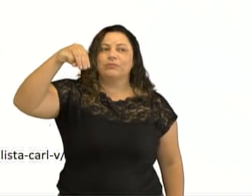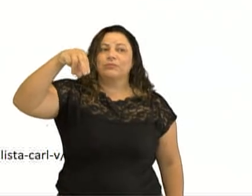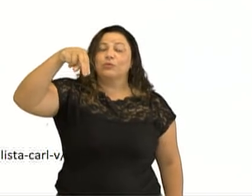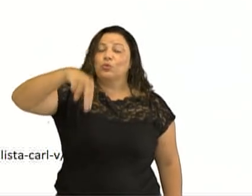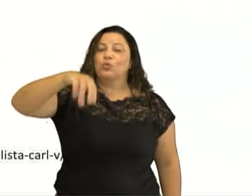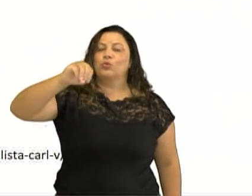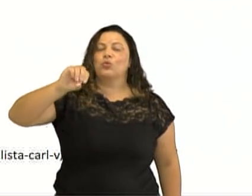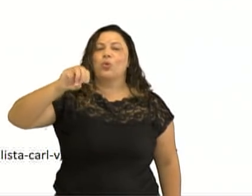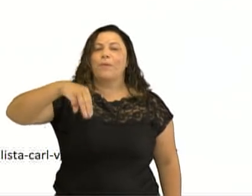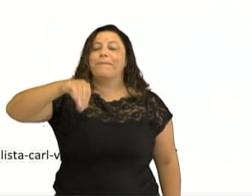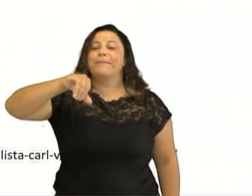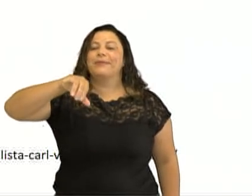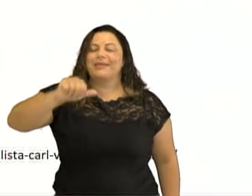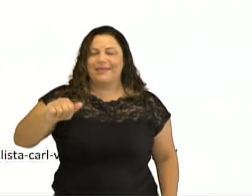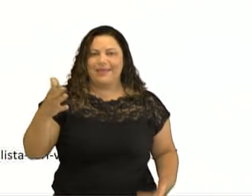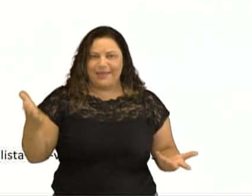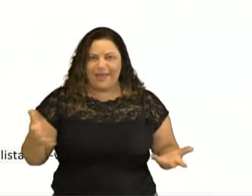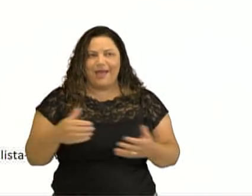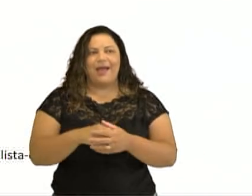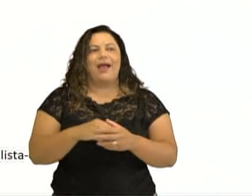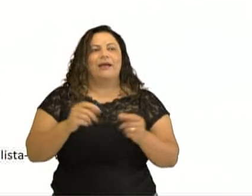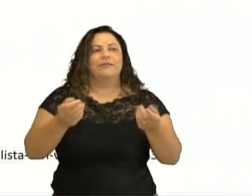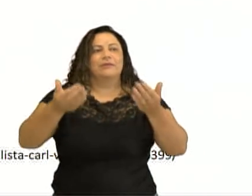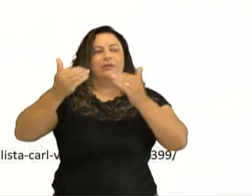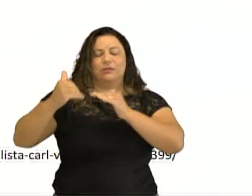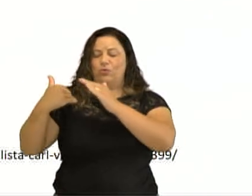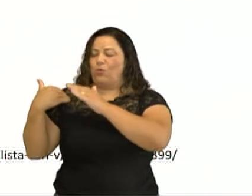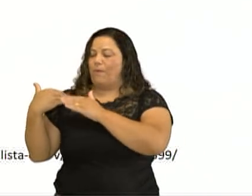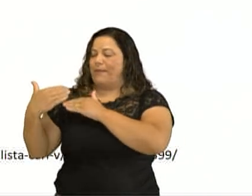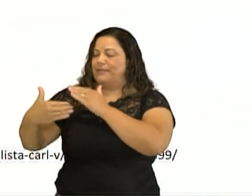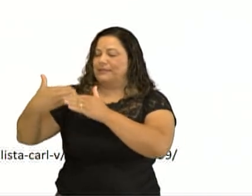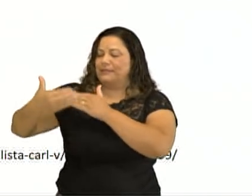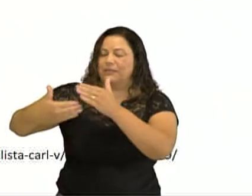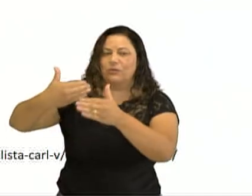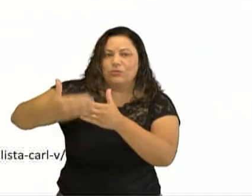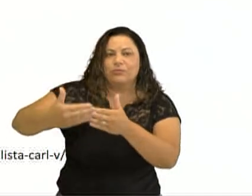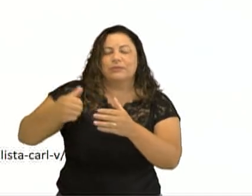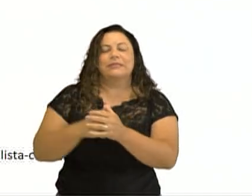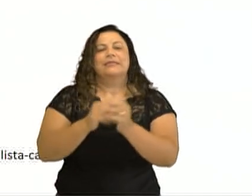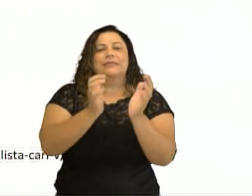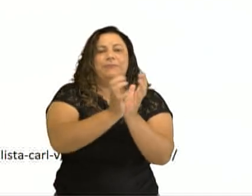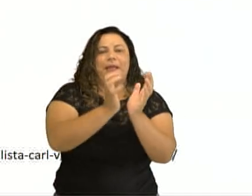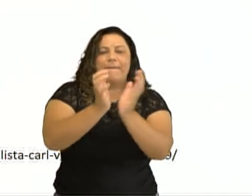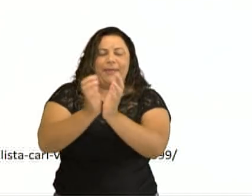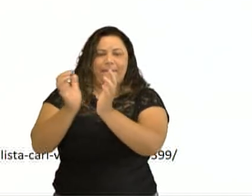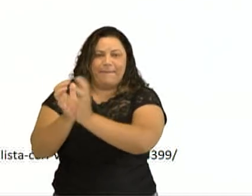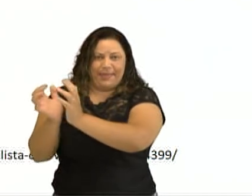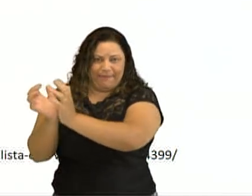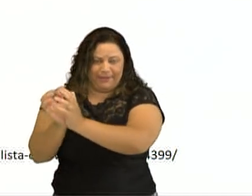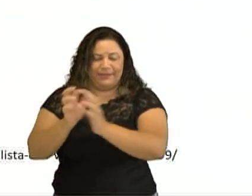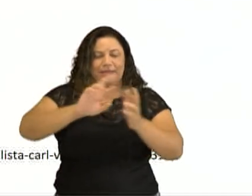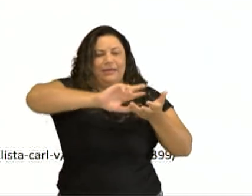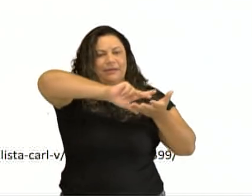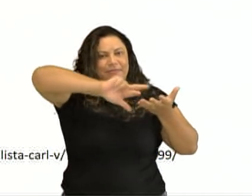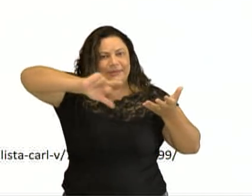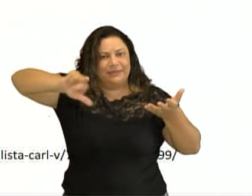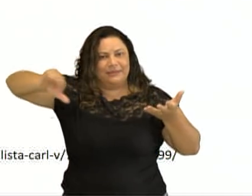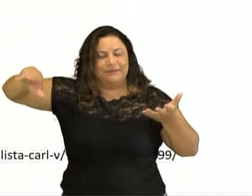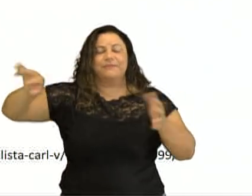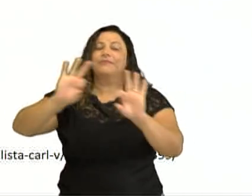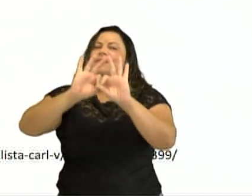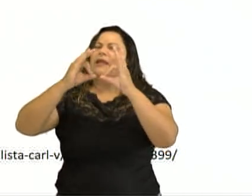taxonômicos, que começam lá em domínio, passam para reino, filo, classe, ordem,